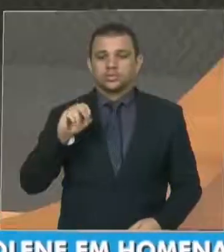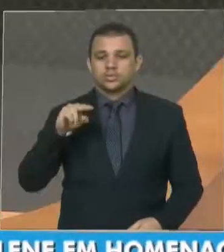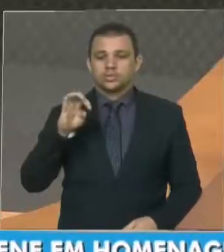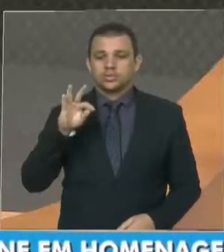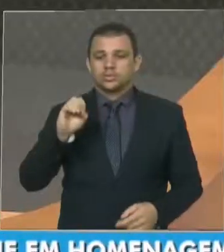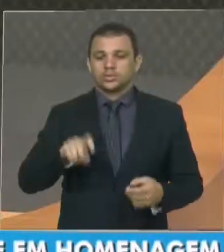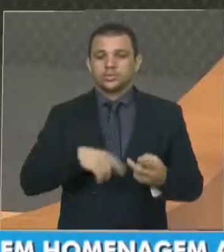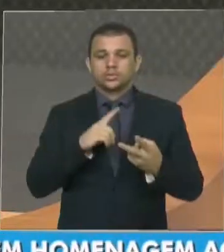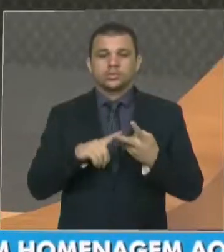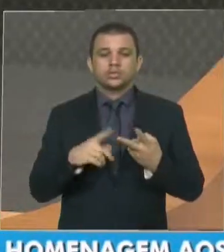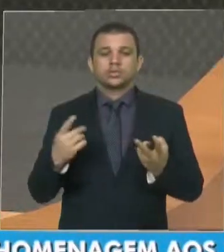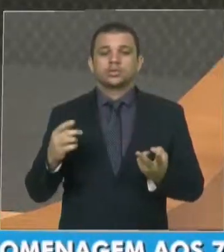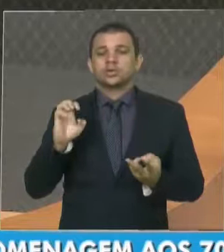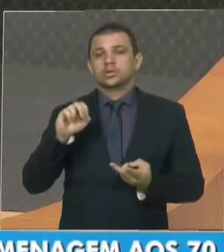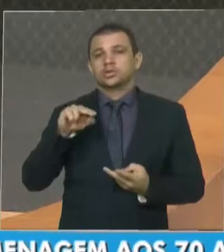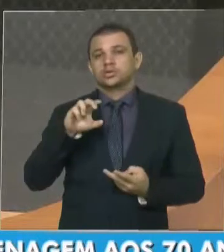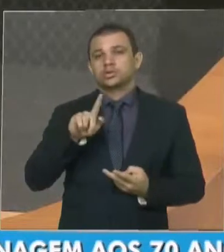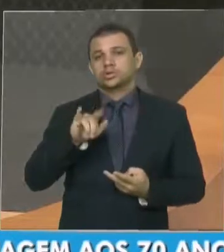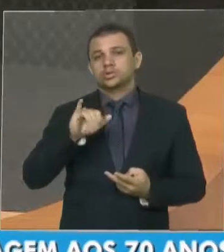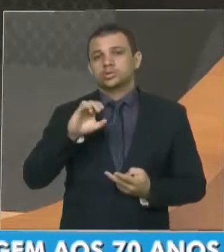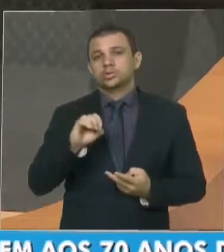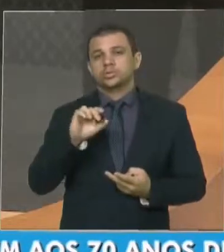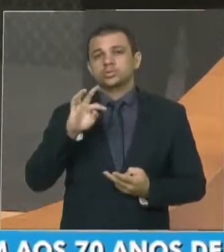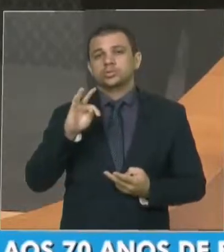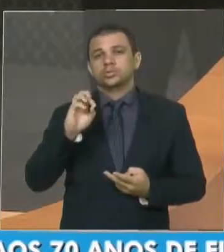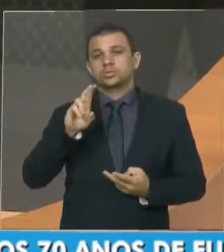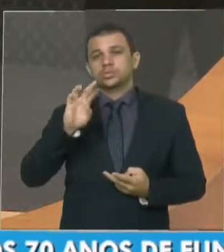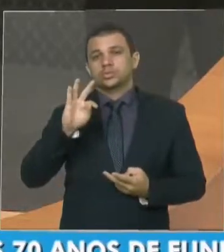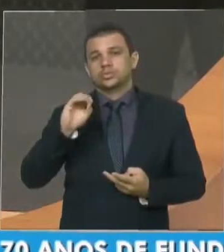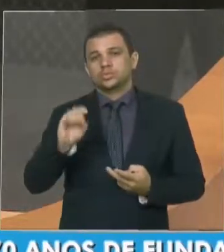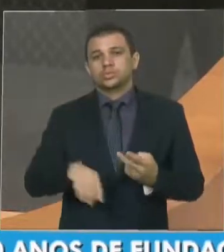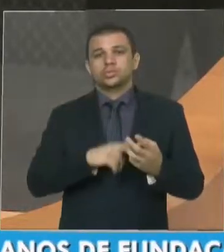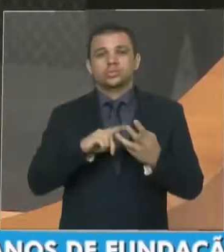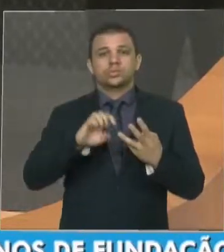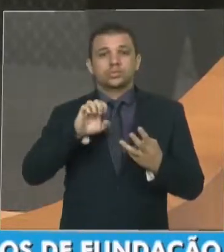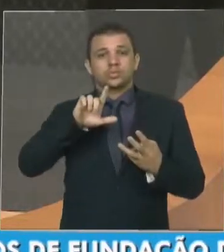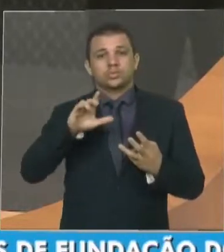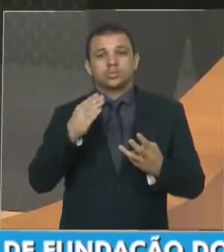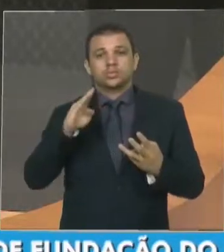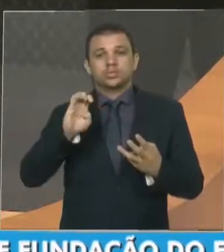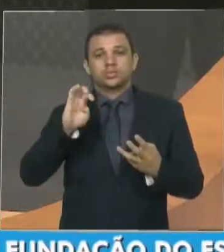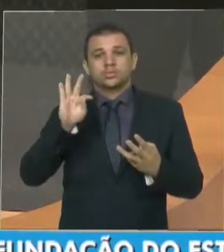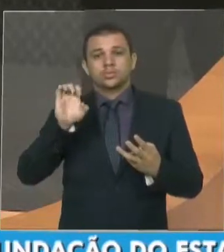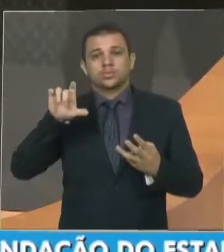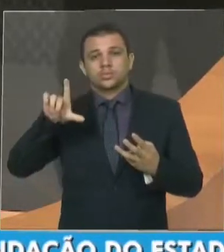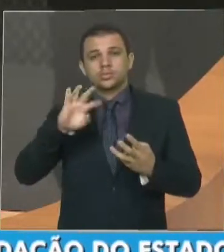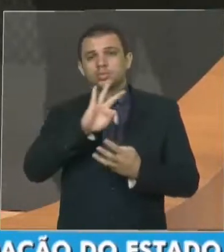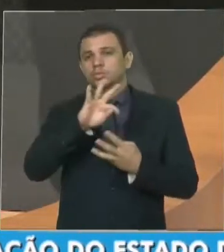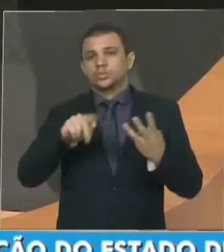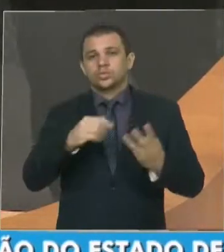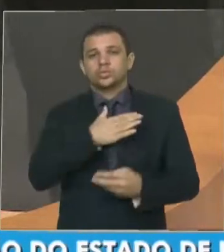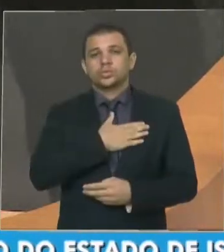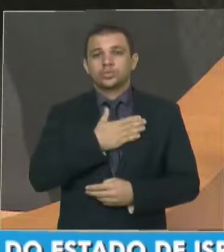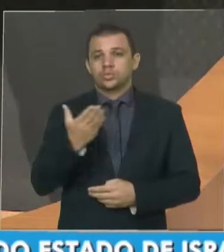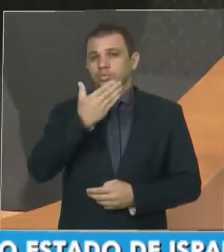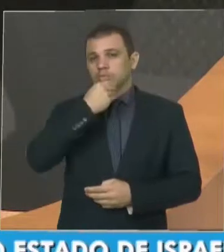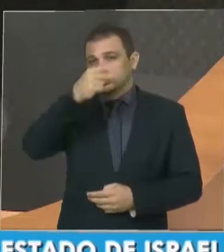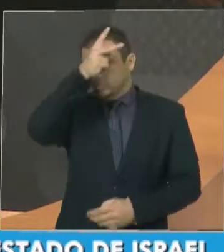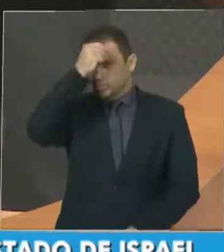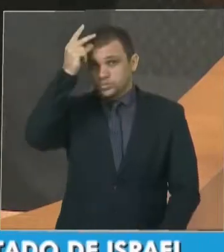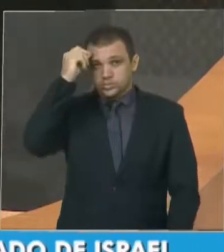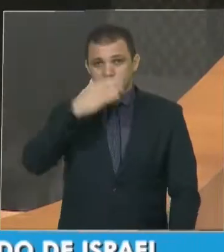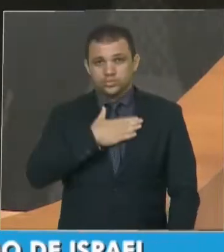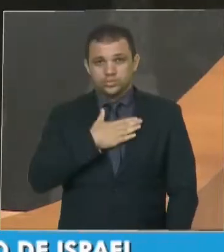El Betel, dentre outras, gostam demais do meu prefeito. Eu tenho passado nas